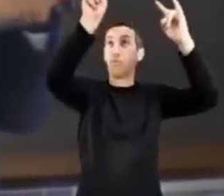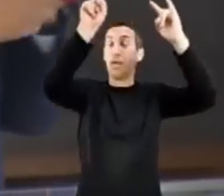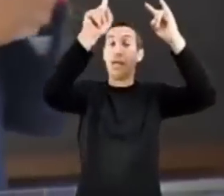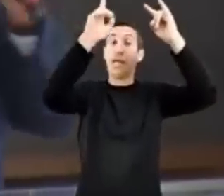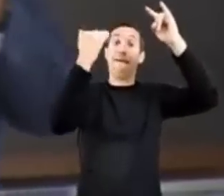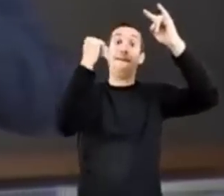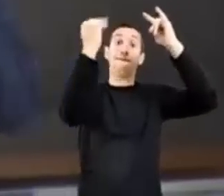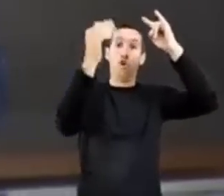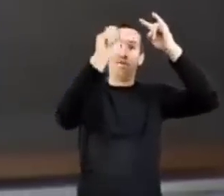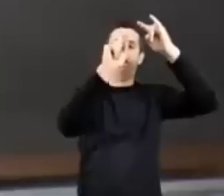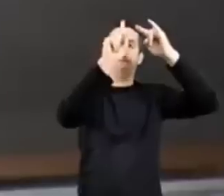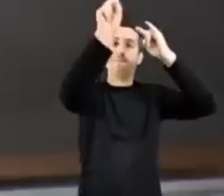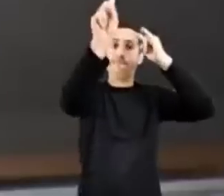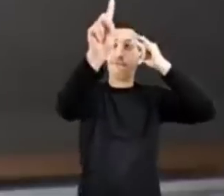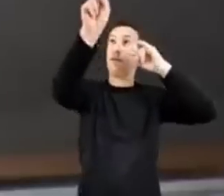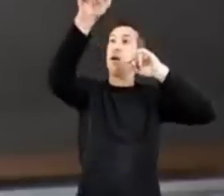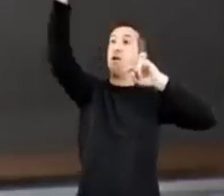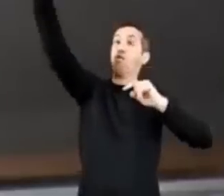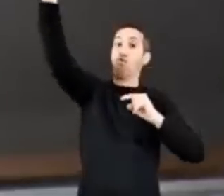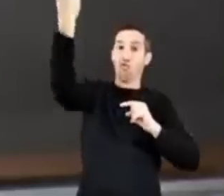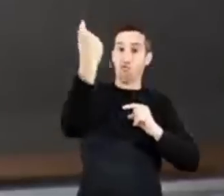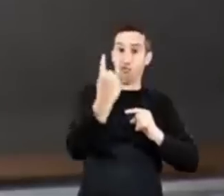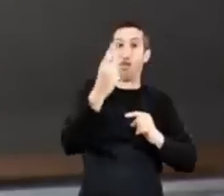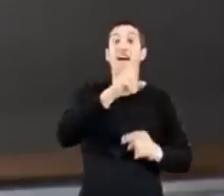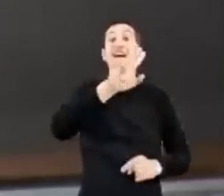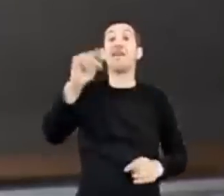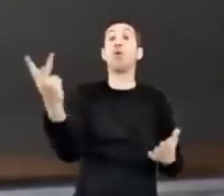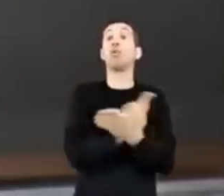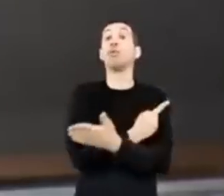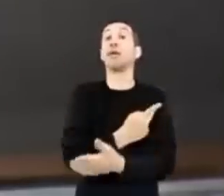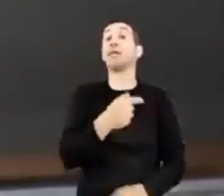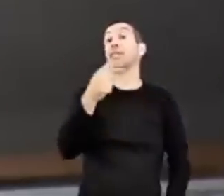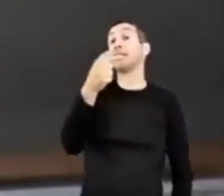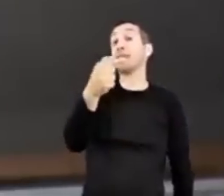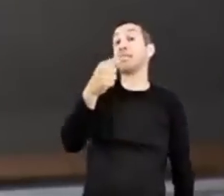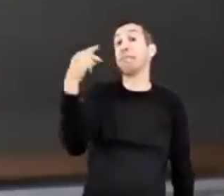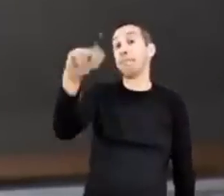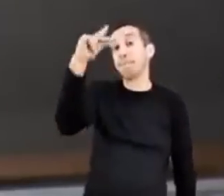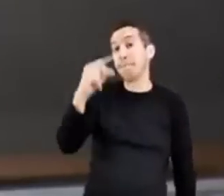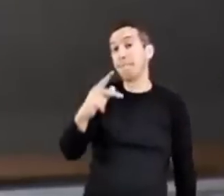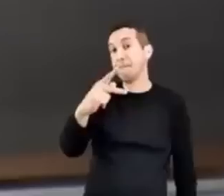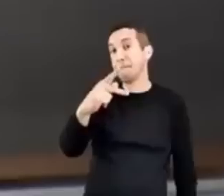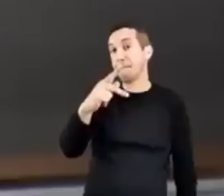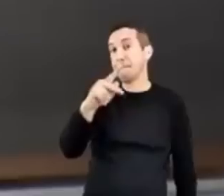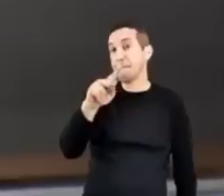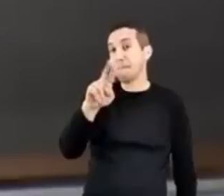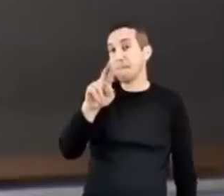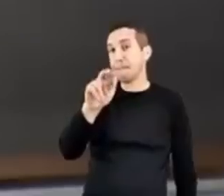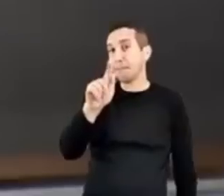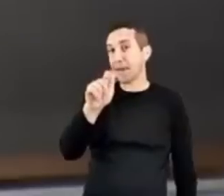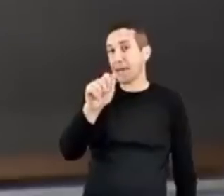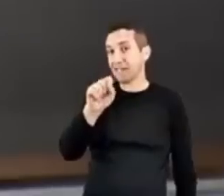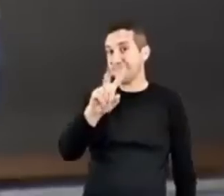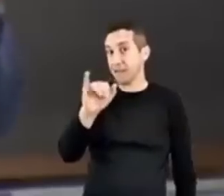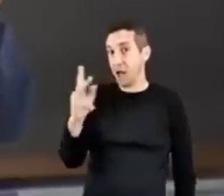então vai cair sobre a terra as últimas pragas as sete últimas pragas E durante as pragas